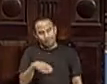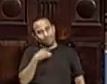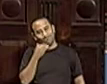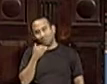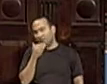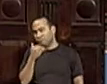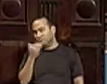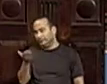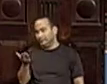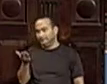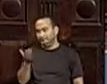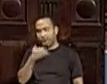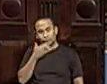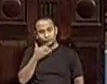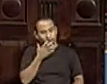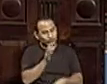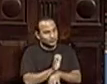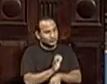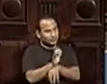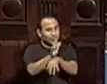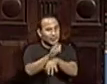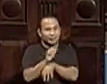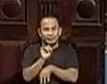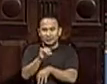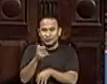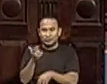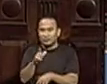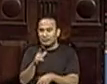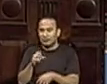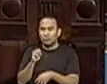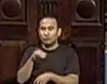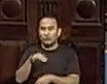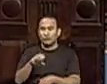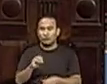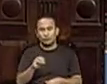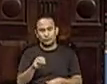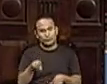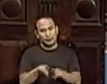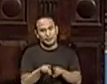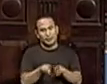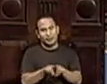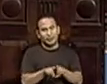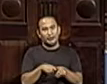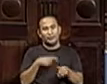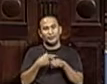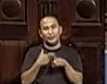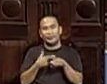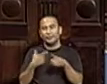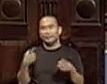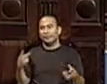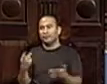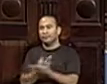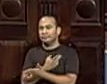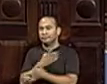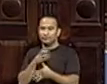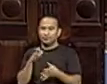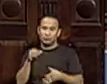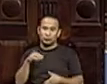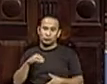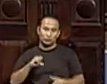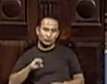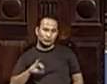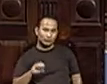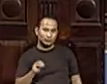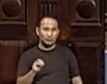Não adianta o Estado querer organizar consórcios se ele não entra como sócio também. Porque o que acontece nesses consórcios é que, quando